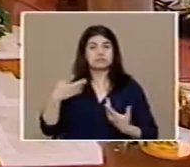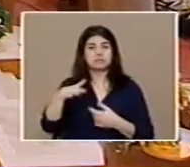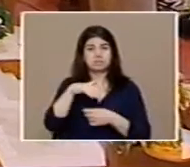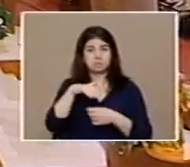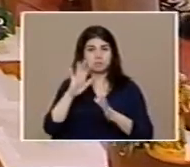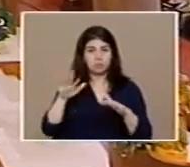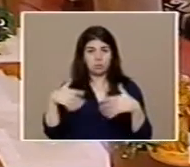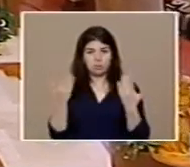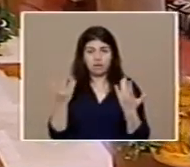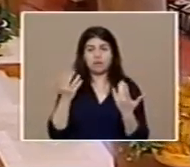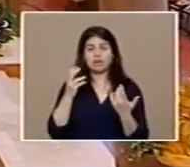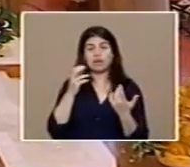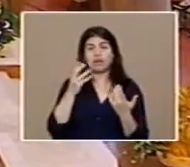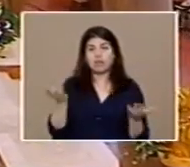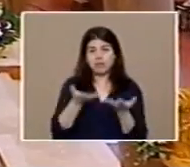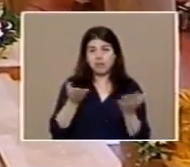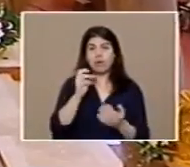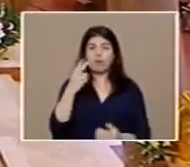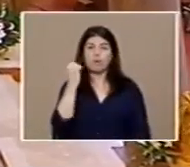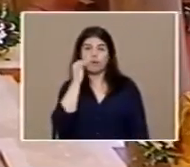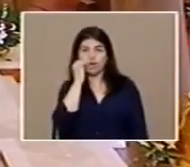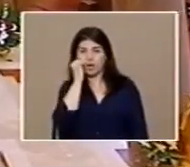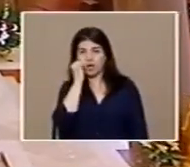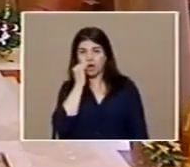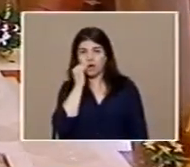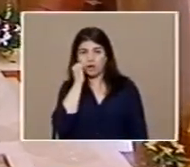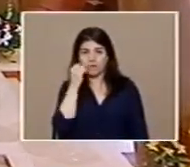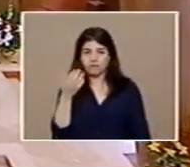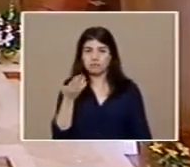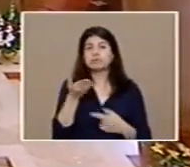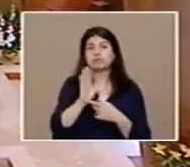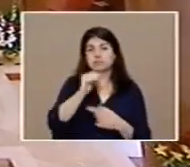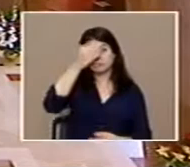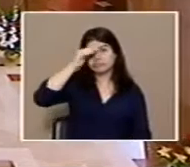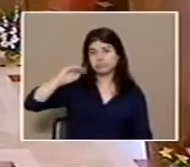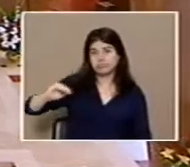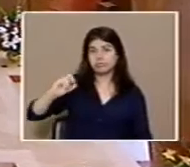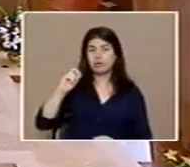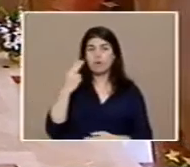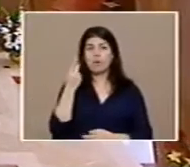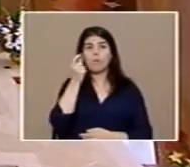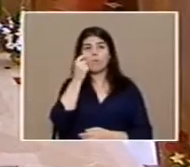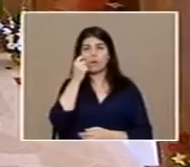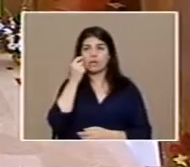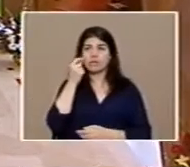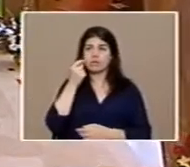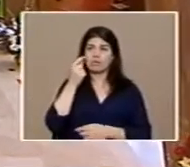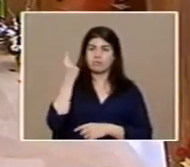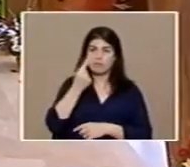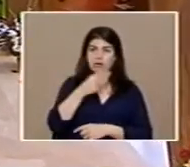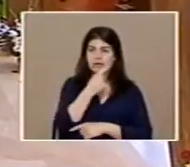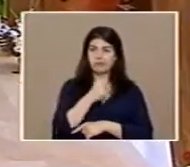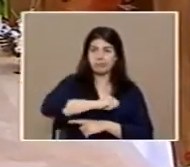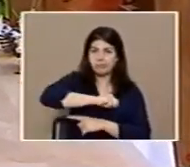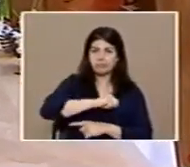ou por causas muito graves causas muito graves o adultério por exemplo a desobediência ao marido causas